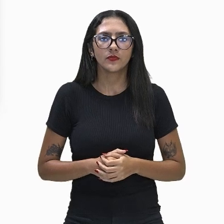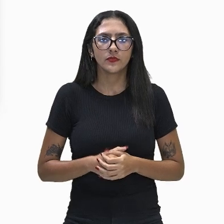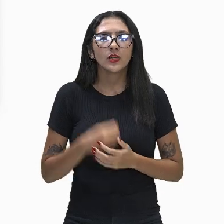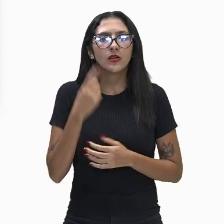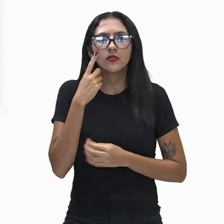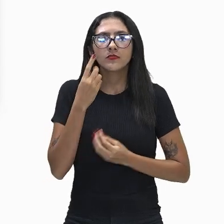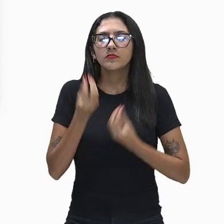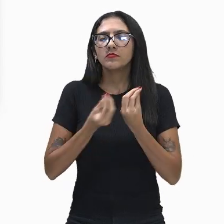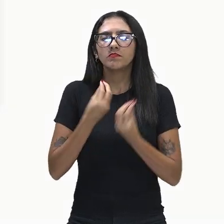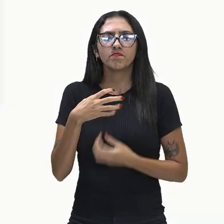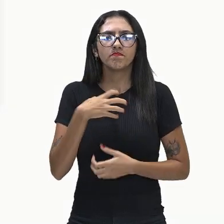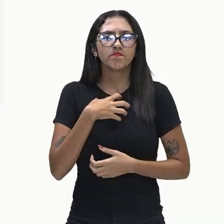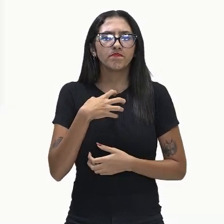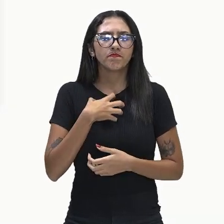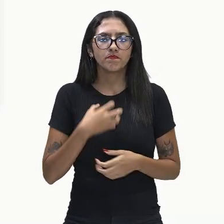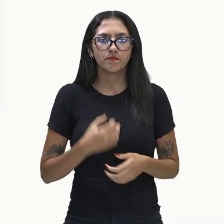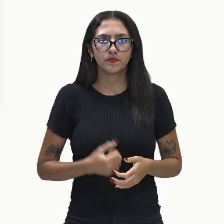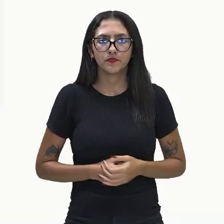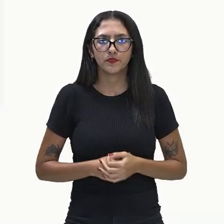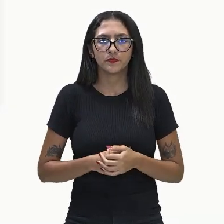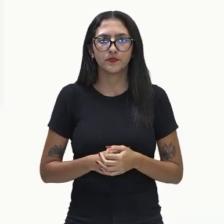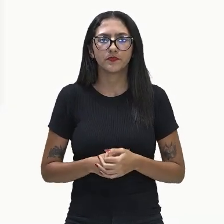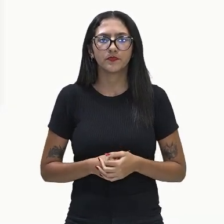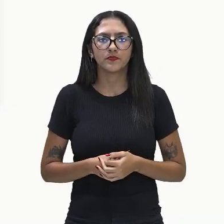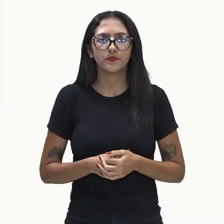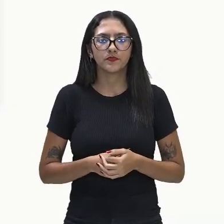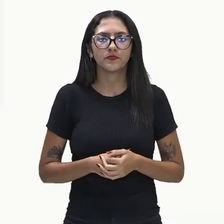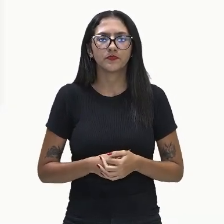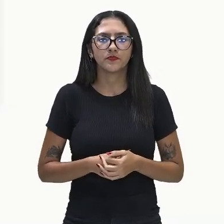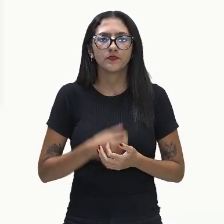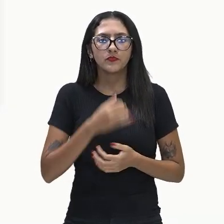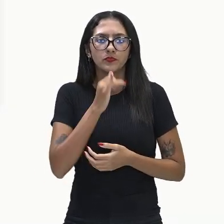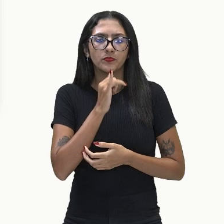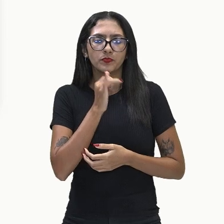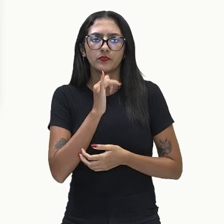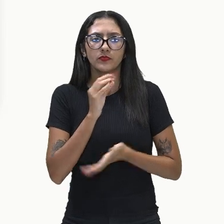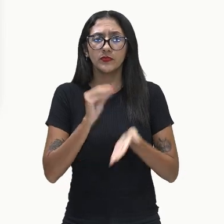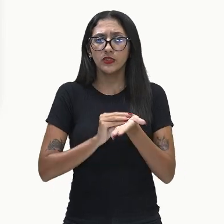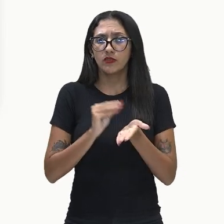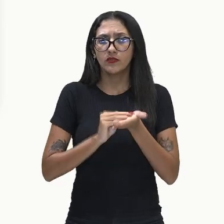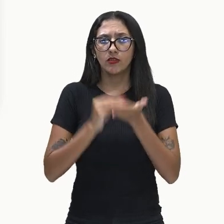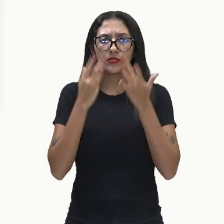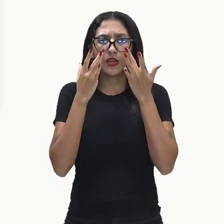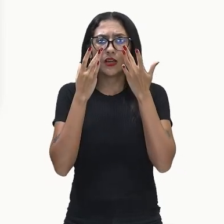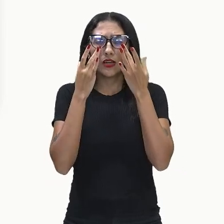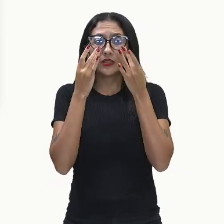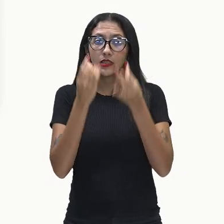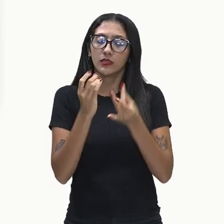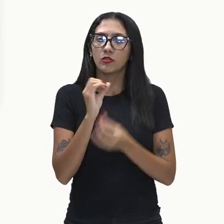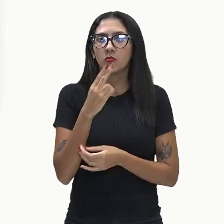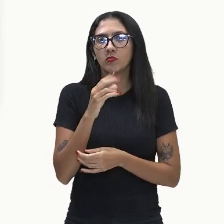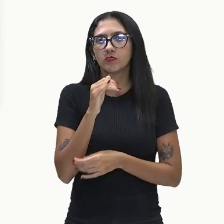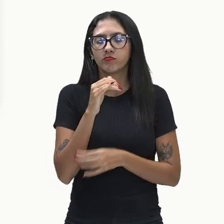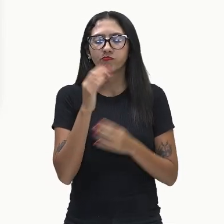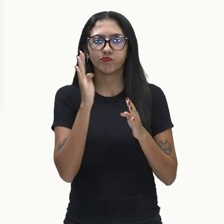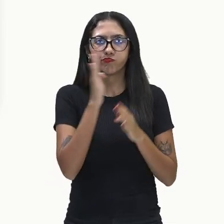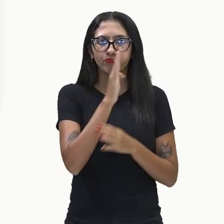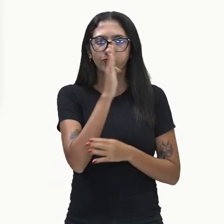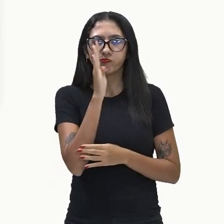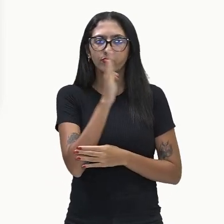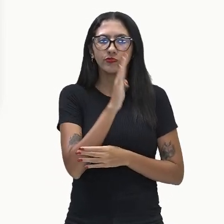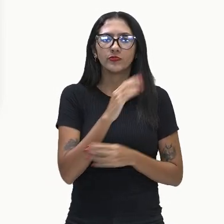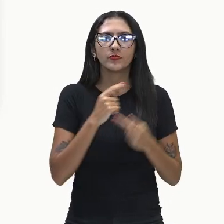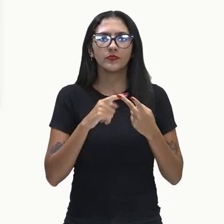sintomas. Nós temos a falta de coordenação ou vertigem,